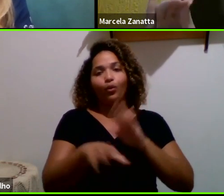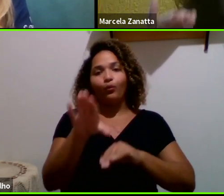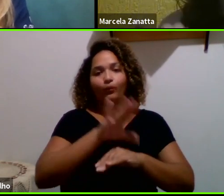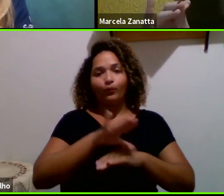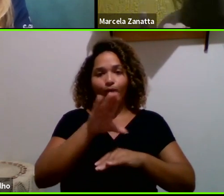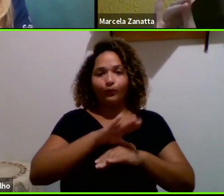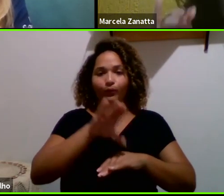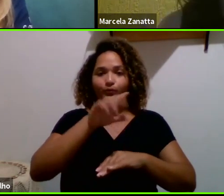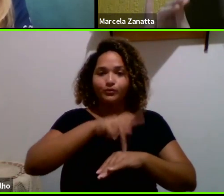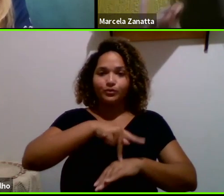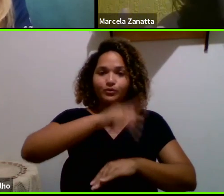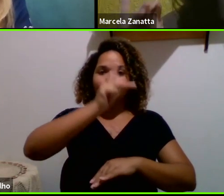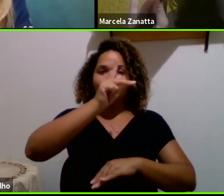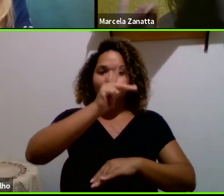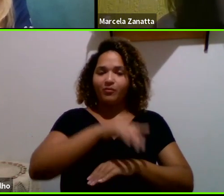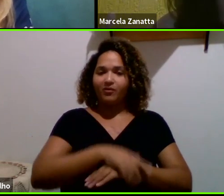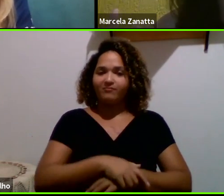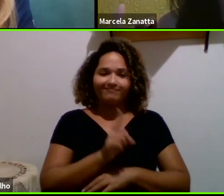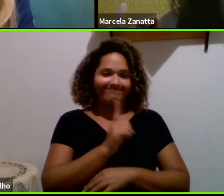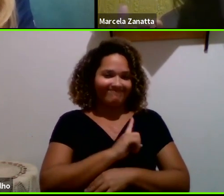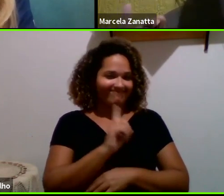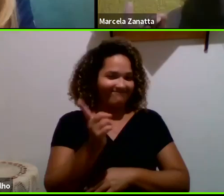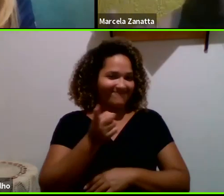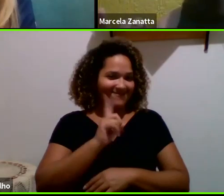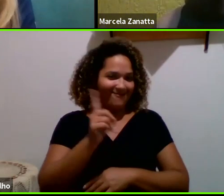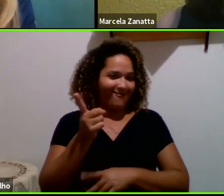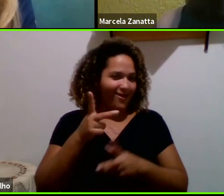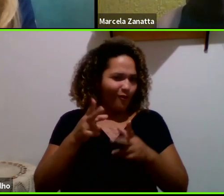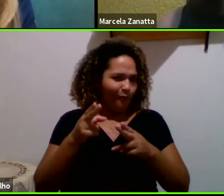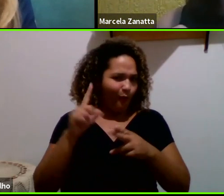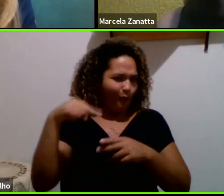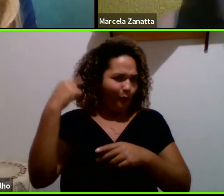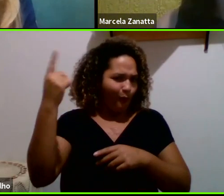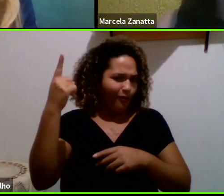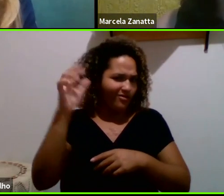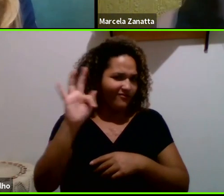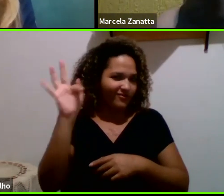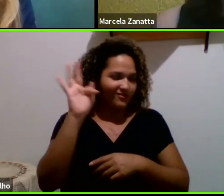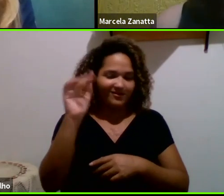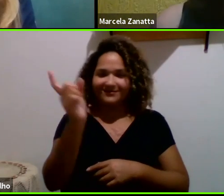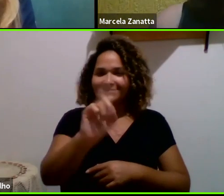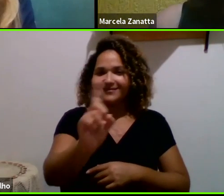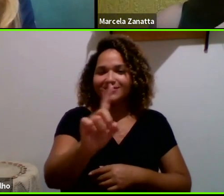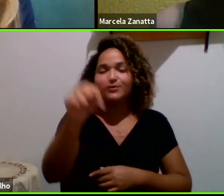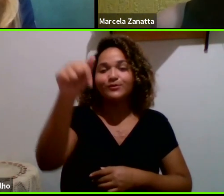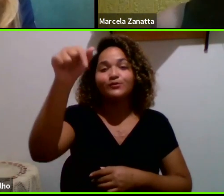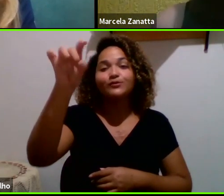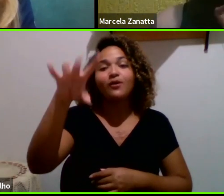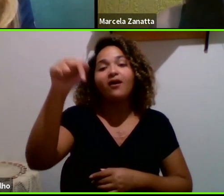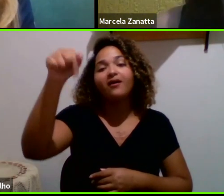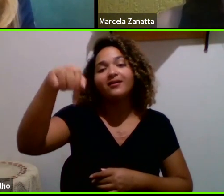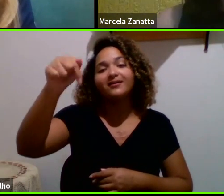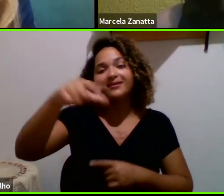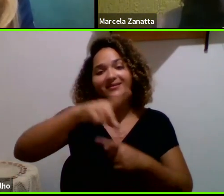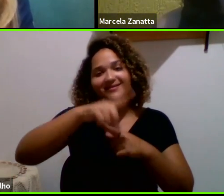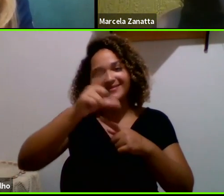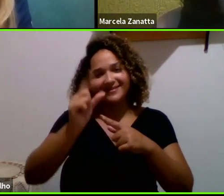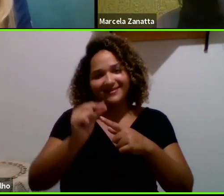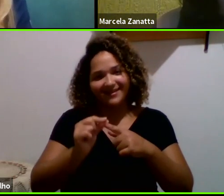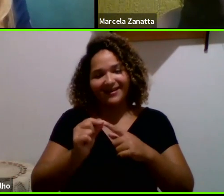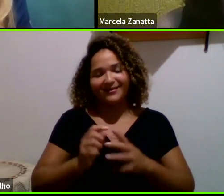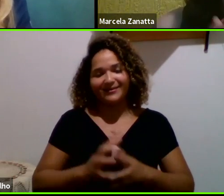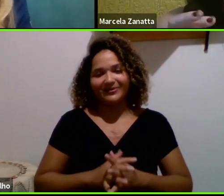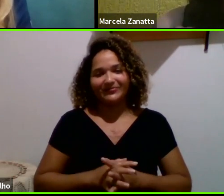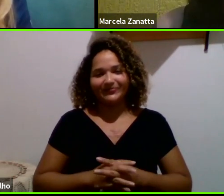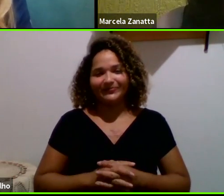curso que não tem igual neste país. Tudo que a gente fala aqui, tudo que foi falado na outra live, quem pôde nos